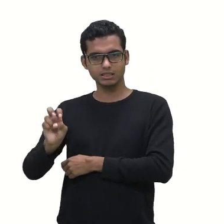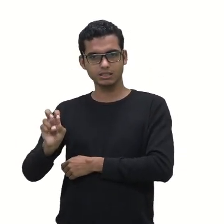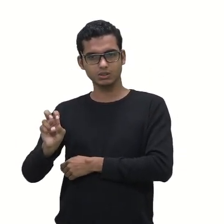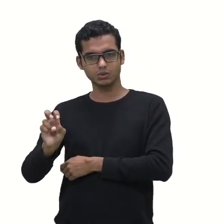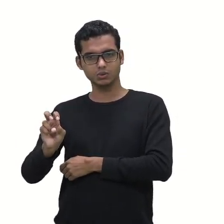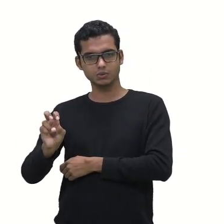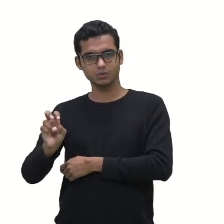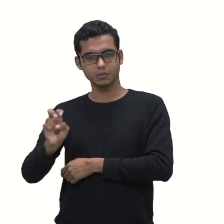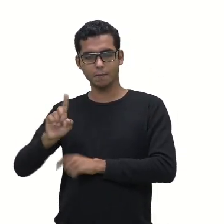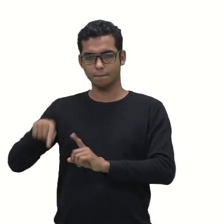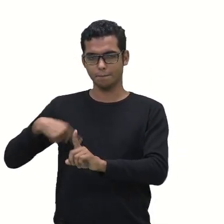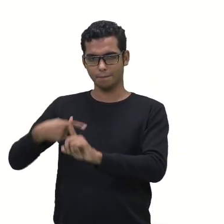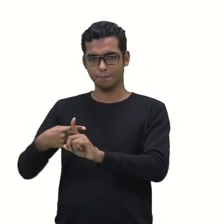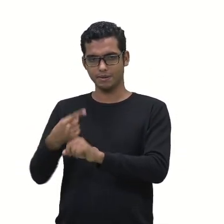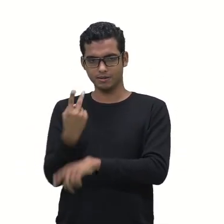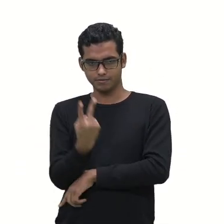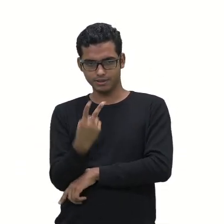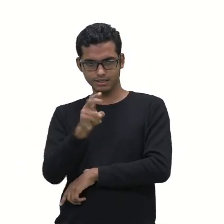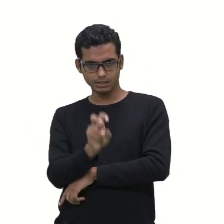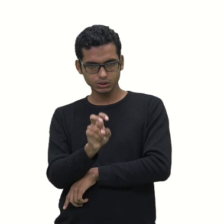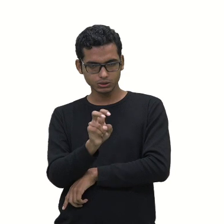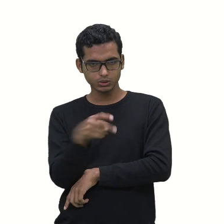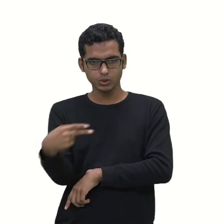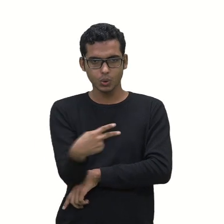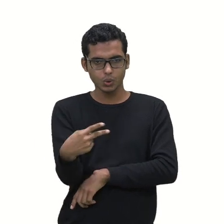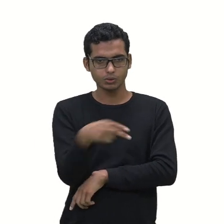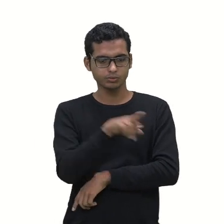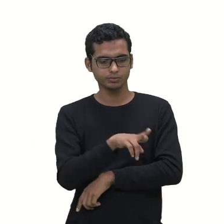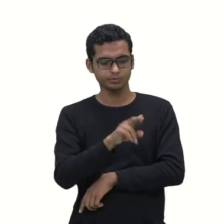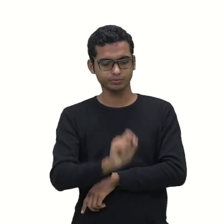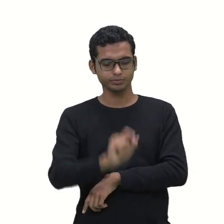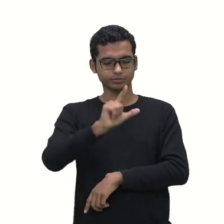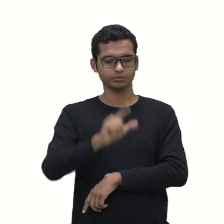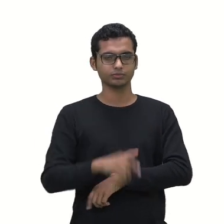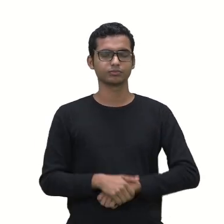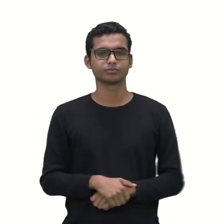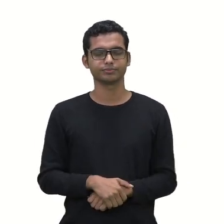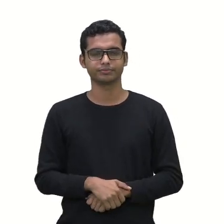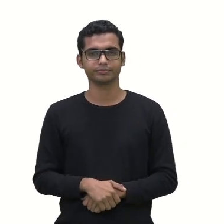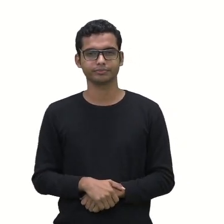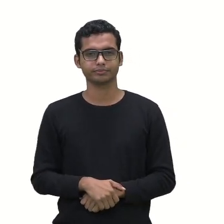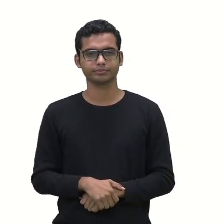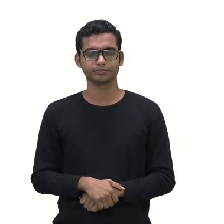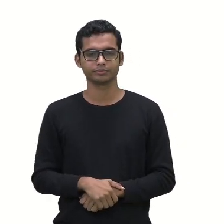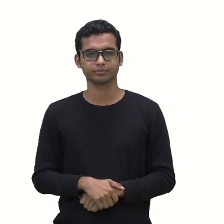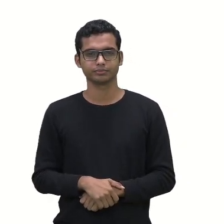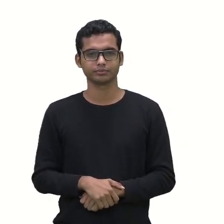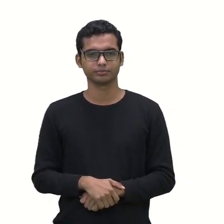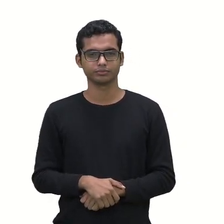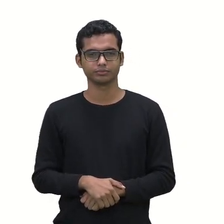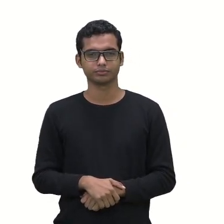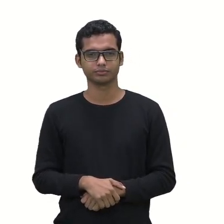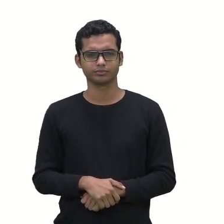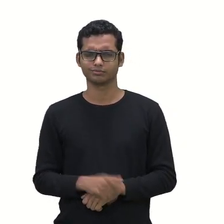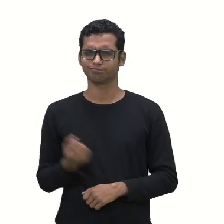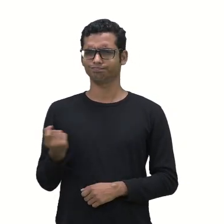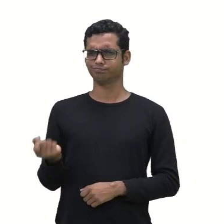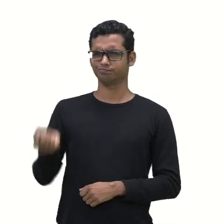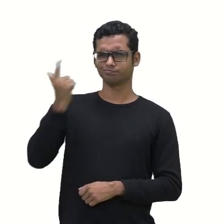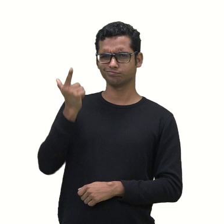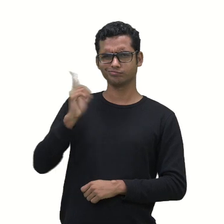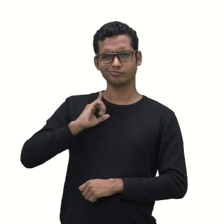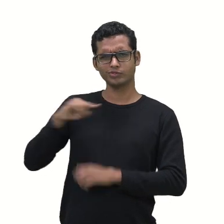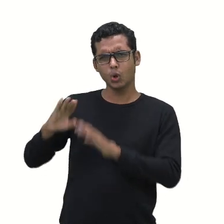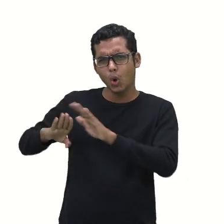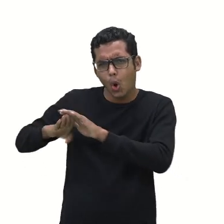25 igual a r² ao quadrado. Fica meio esquisito, né? A gente não está